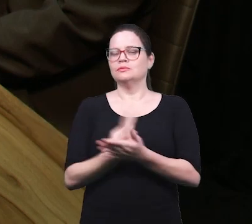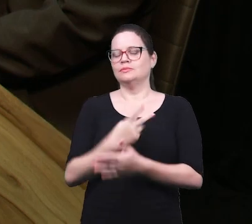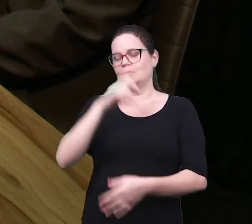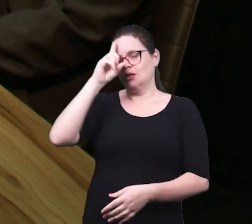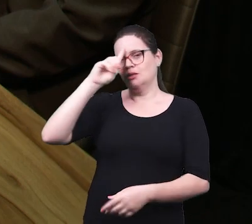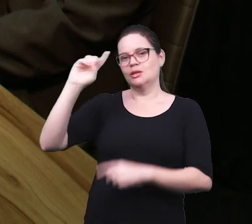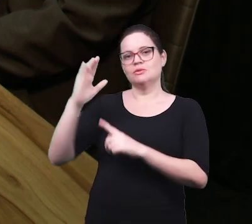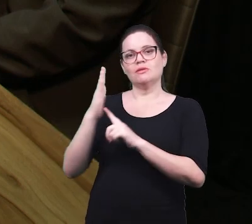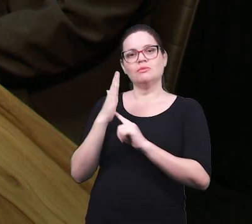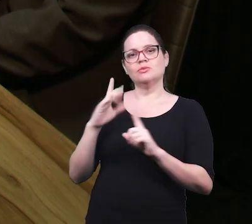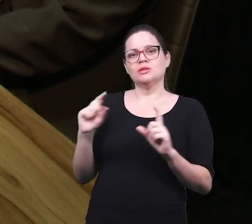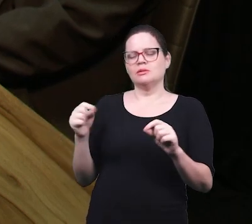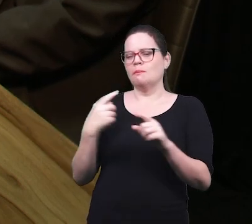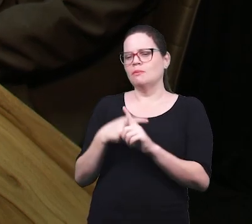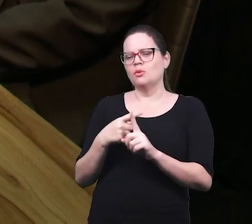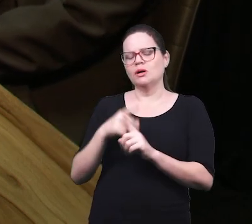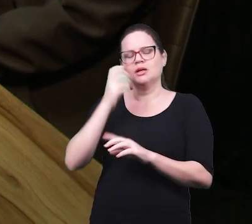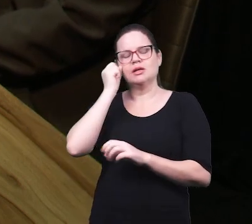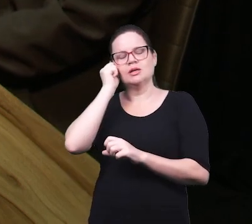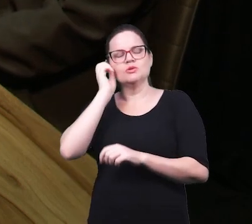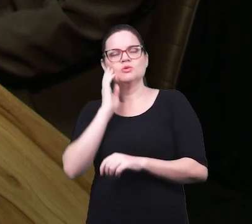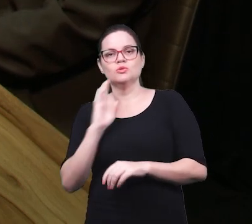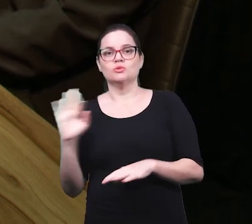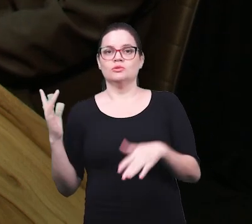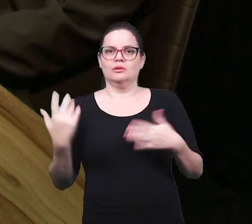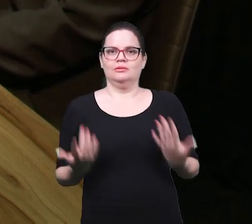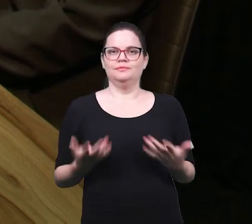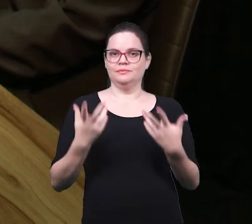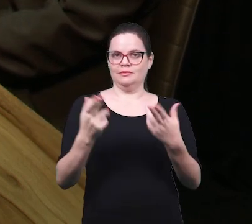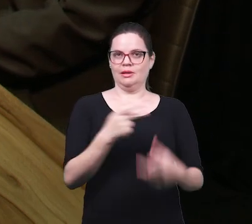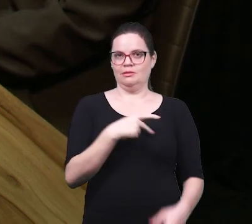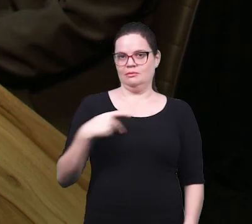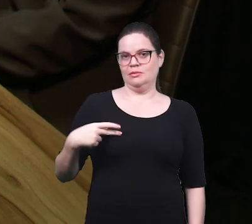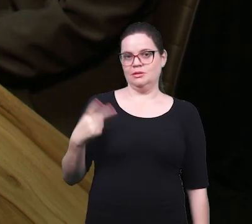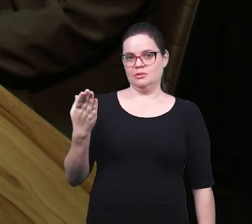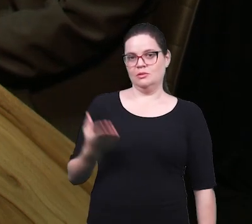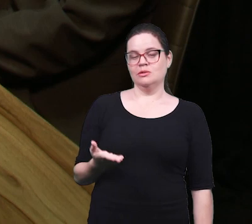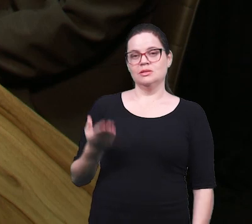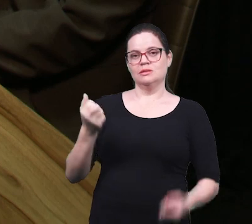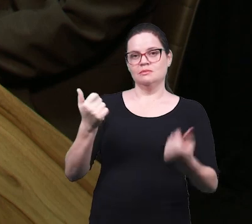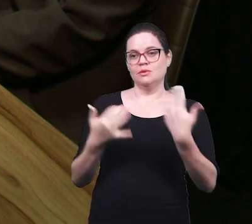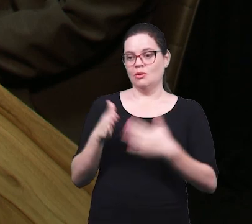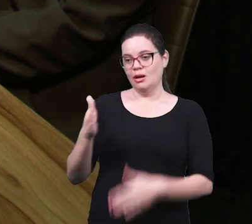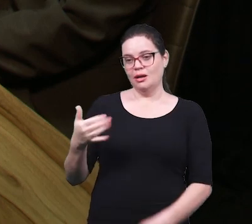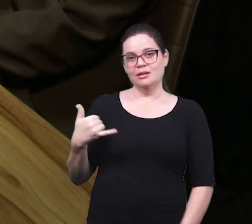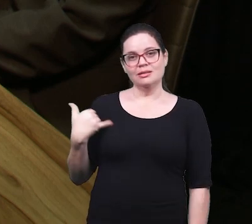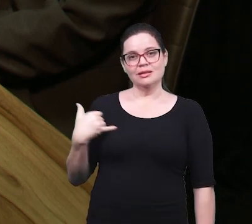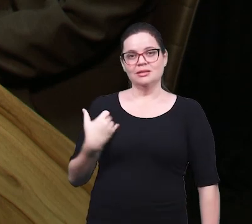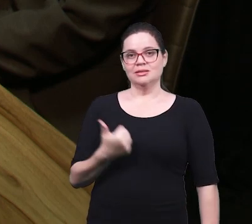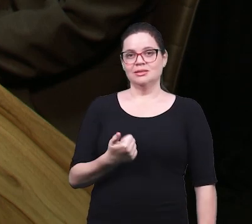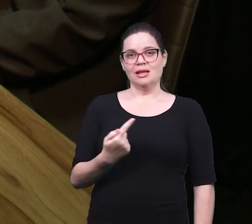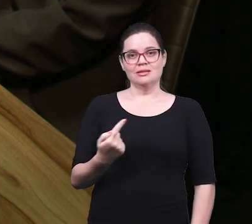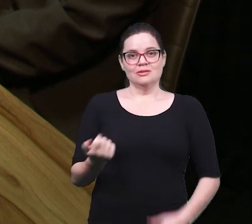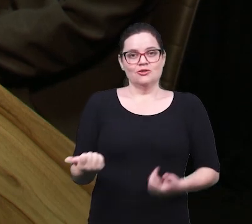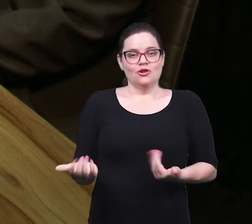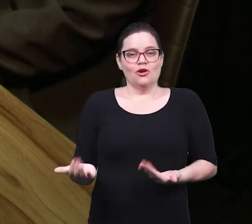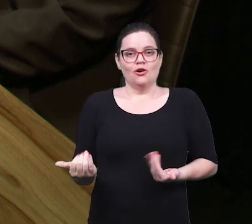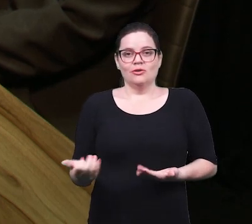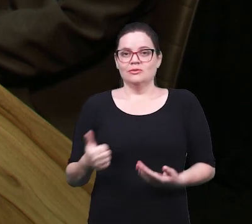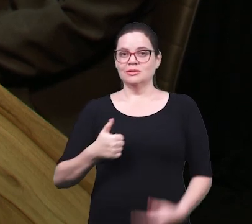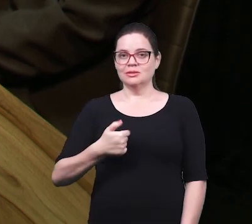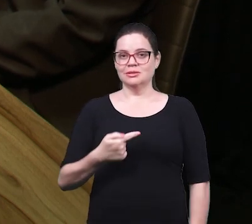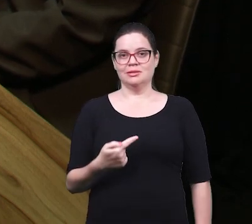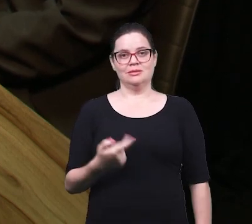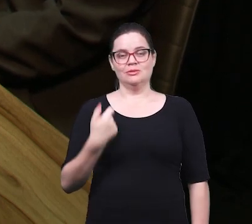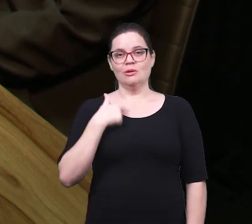estava acontecendo, o que que Deus estava mostrando, por que aqueles sonhos. Afinal, como o pastor Marco disse, ele tinha 17 anos, era